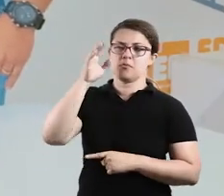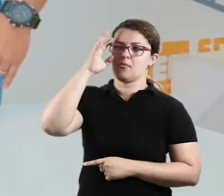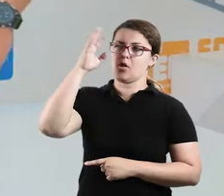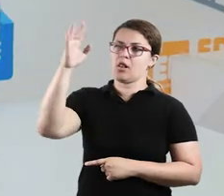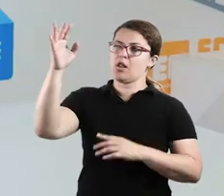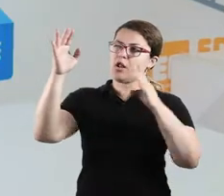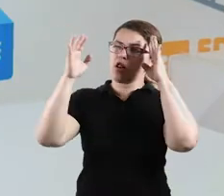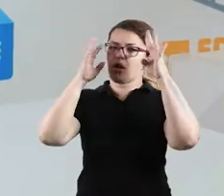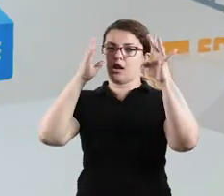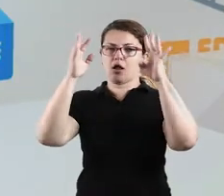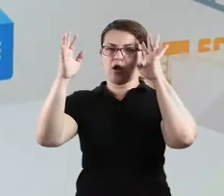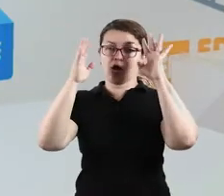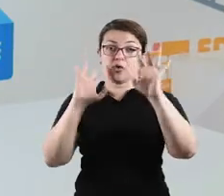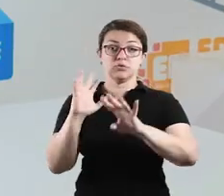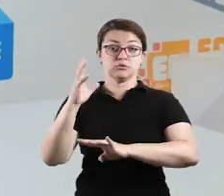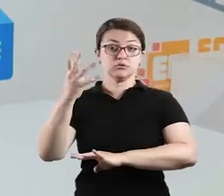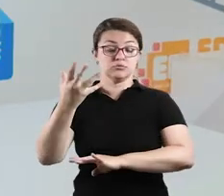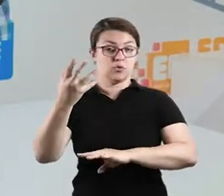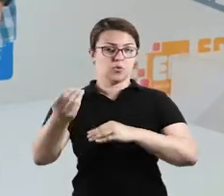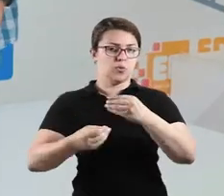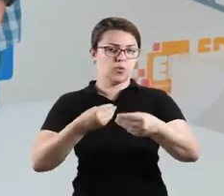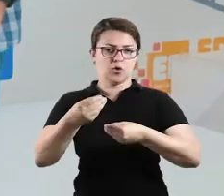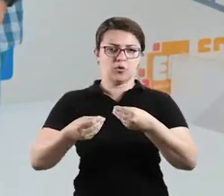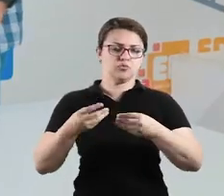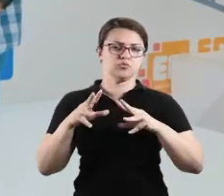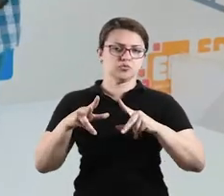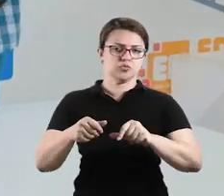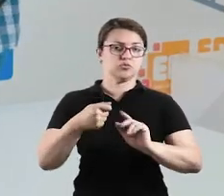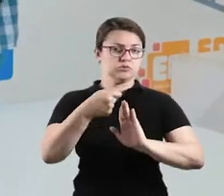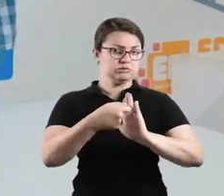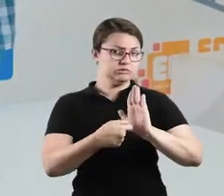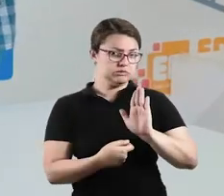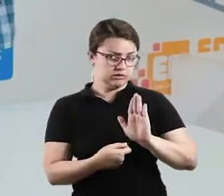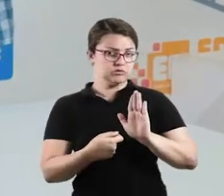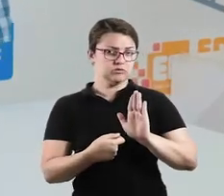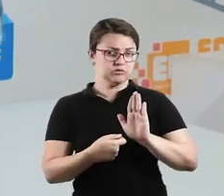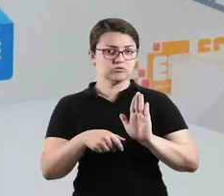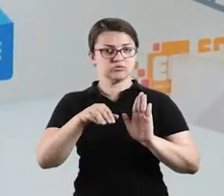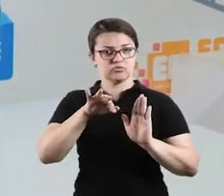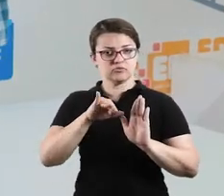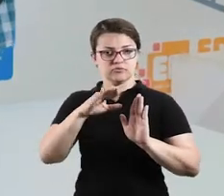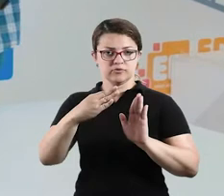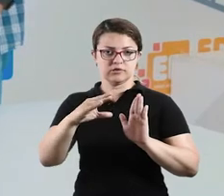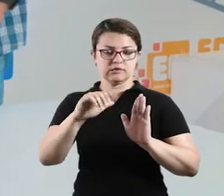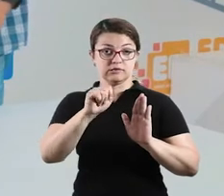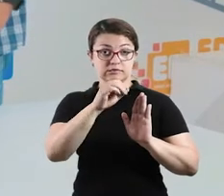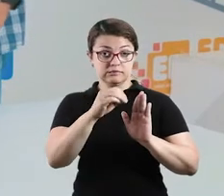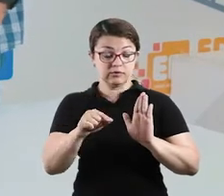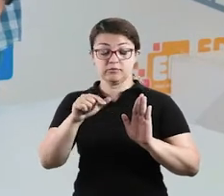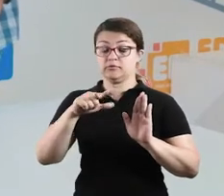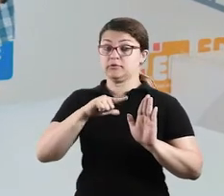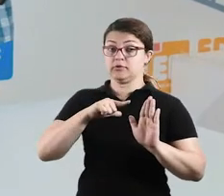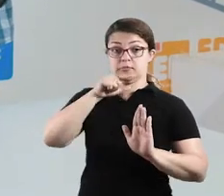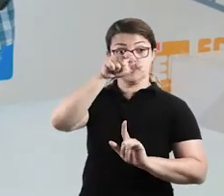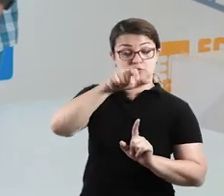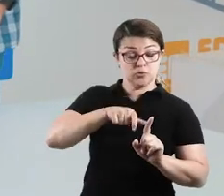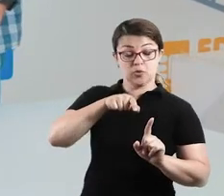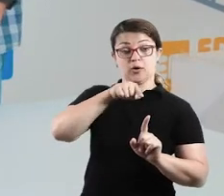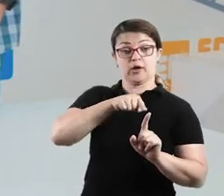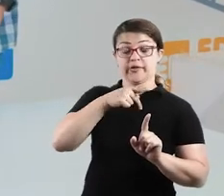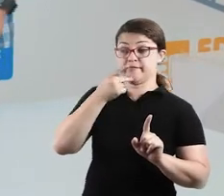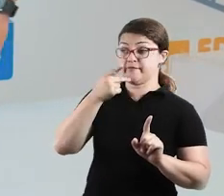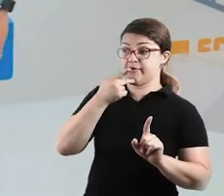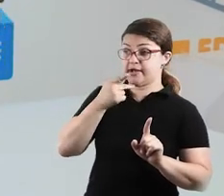de fantasia ou de acontecimentos. Como todos os textos de ficção, o conto apresenta um narrador,